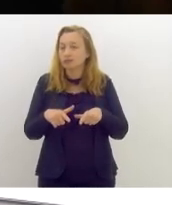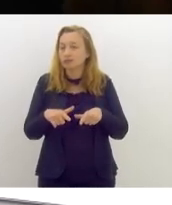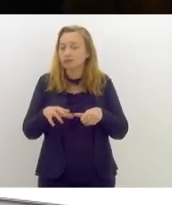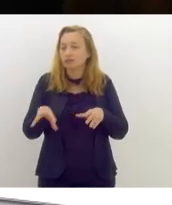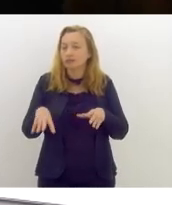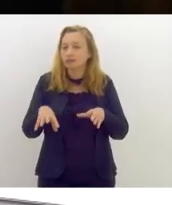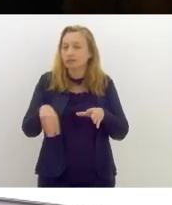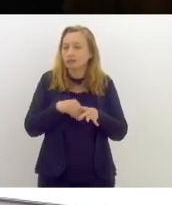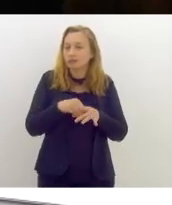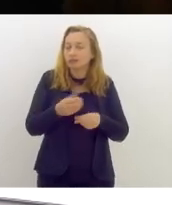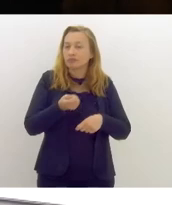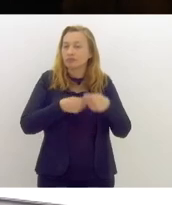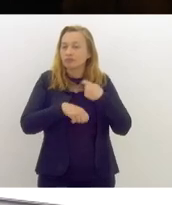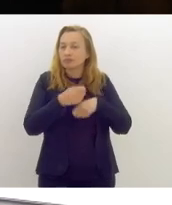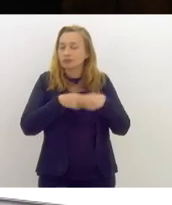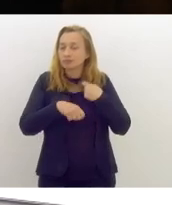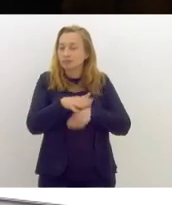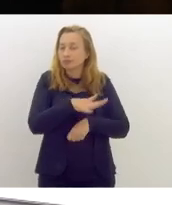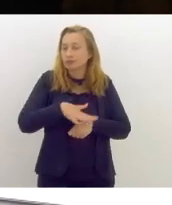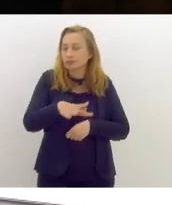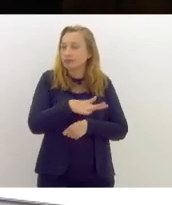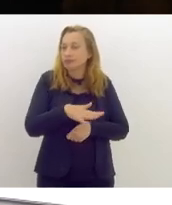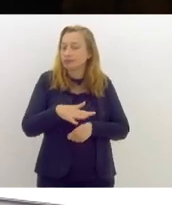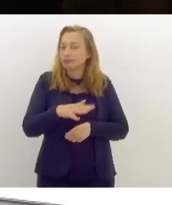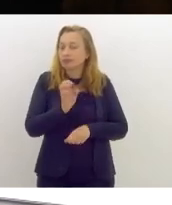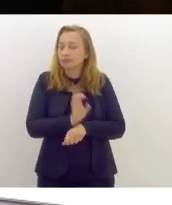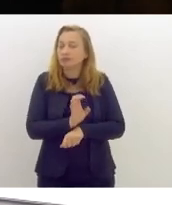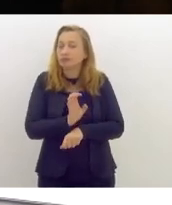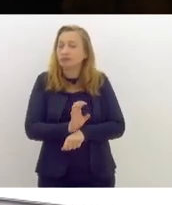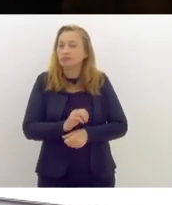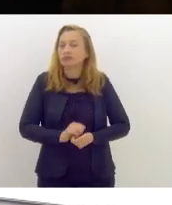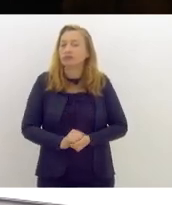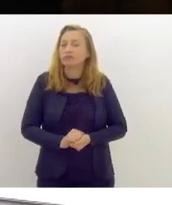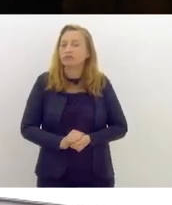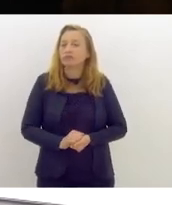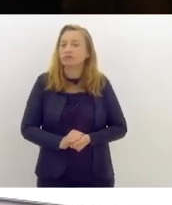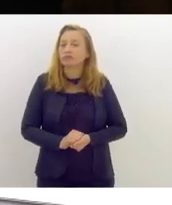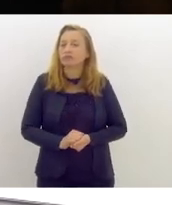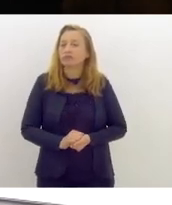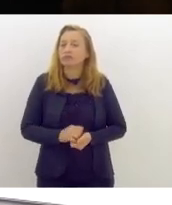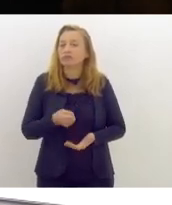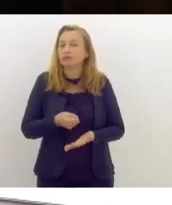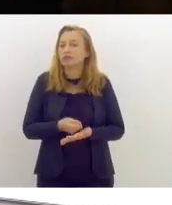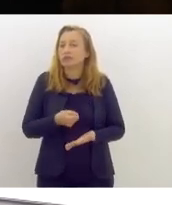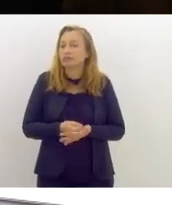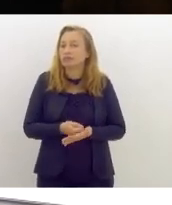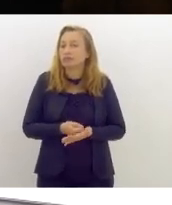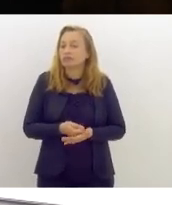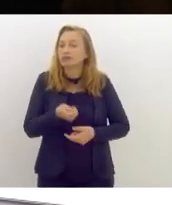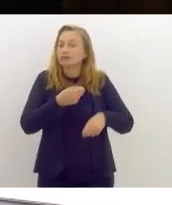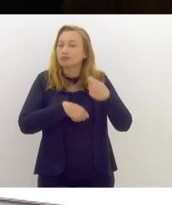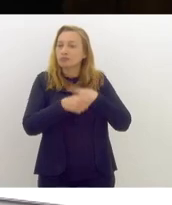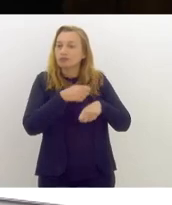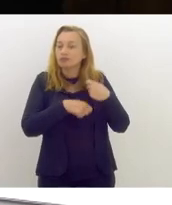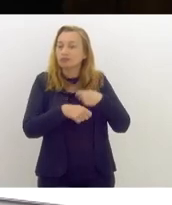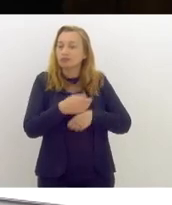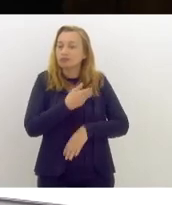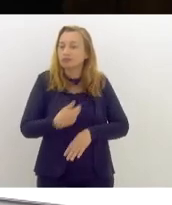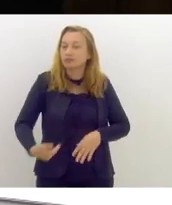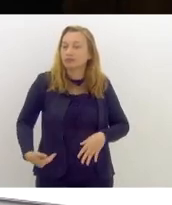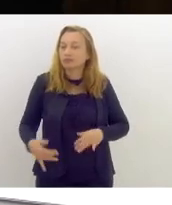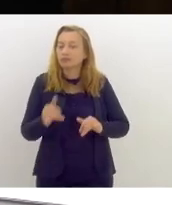administrativos do Estado uma proteção maior é um projeto de lei da nossa autoria que obriga é administração pública informar